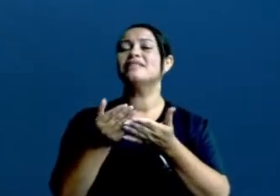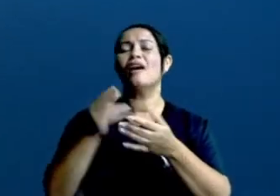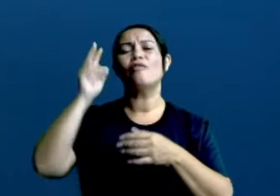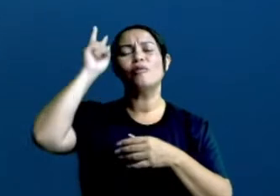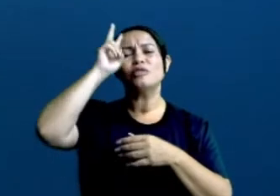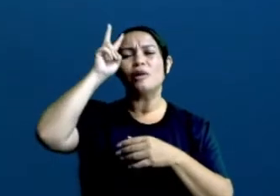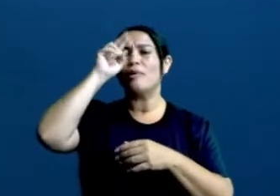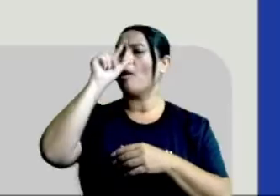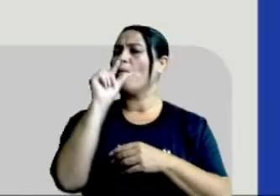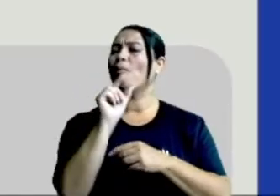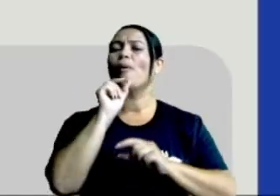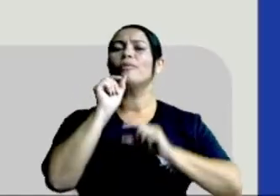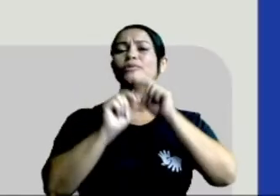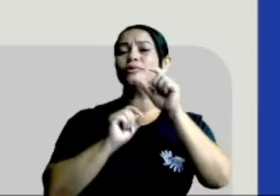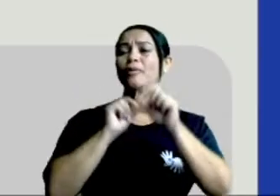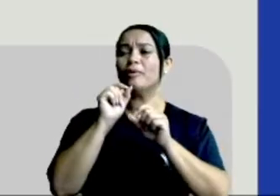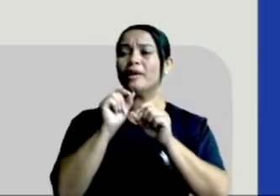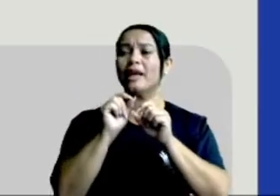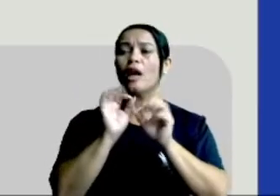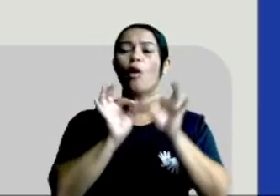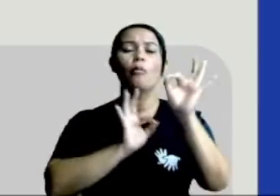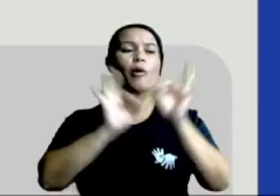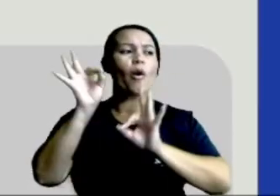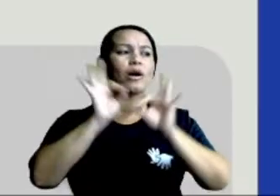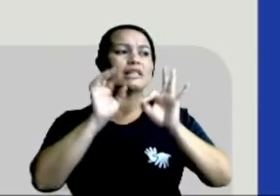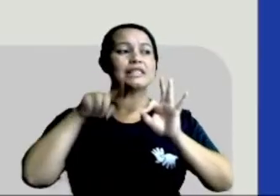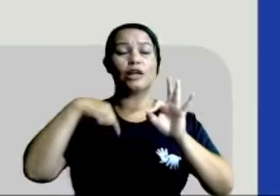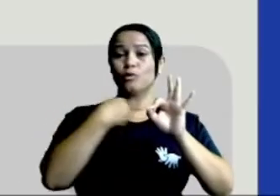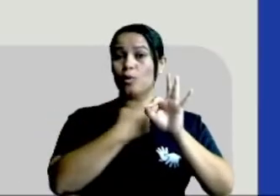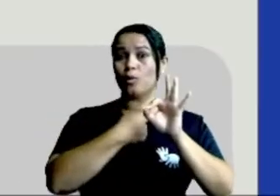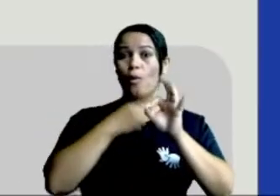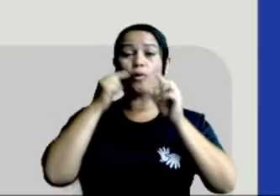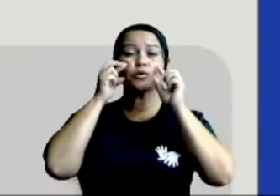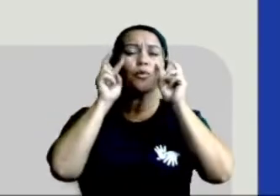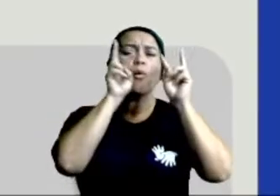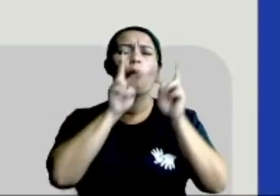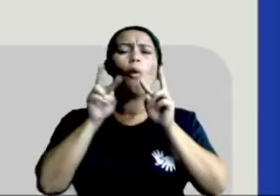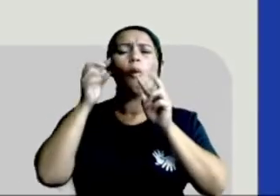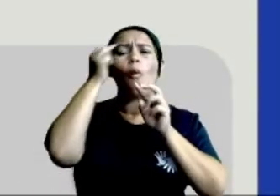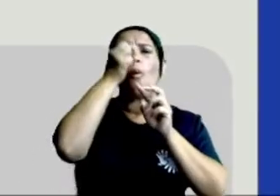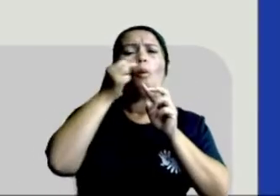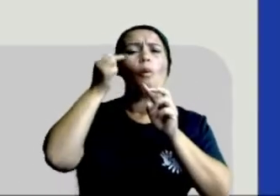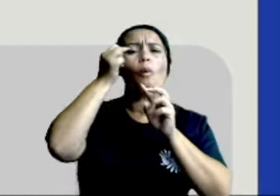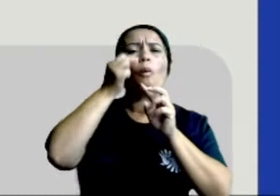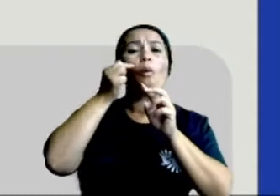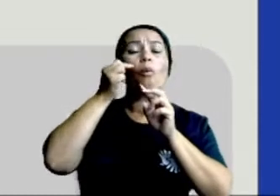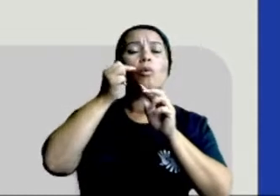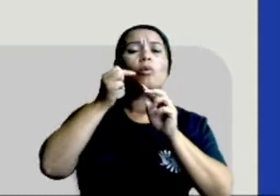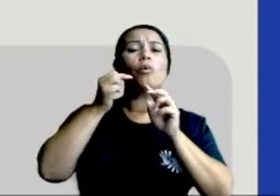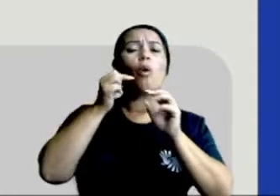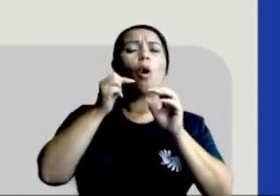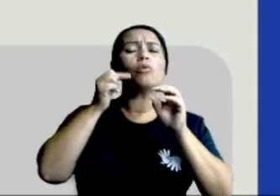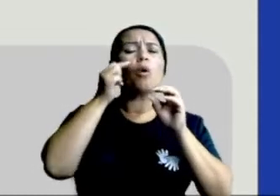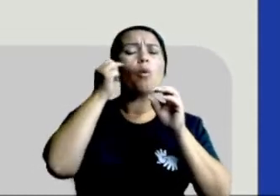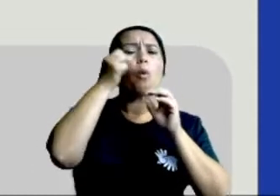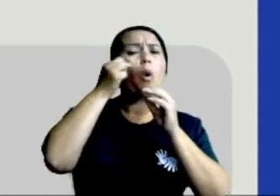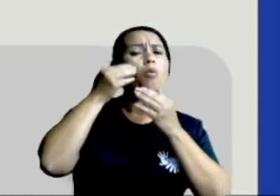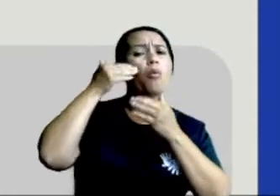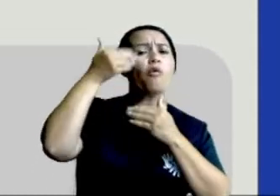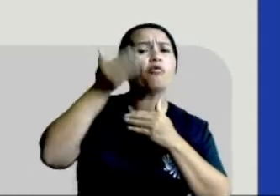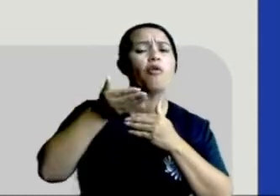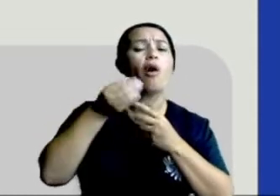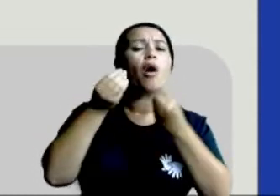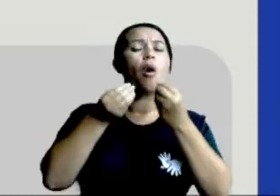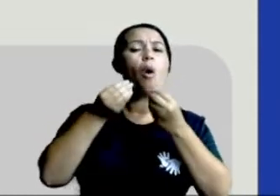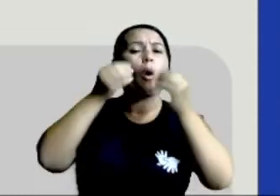relembrar um pouco sobre como é formado o nosso olho, né? Nosso olho externamente ele é formado